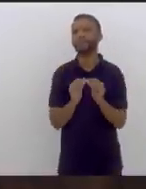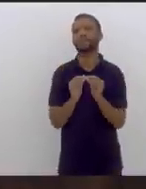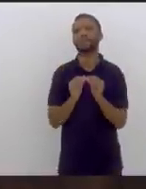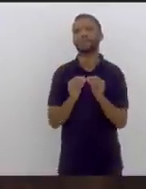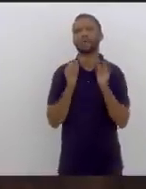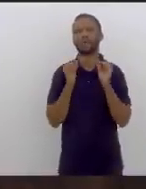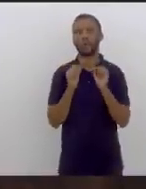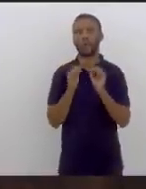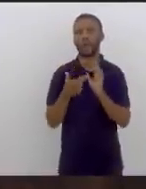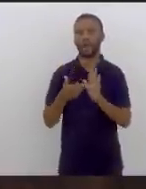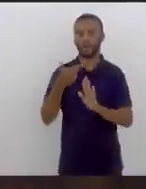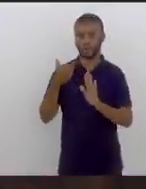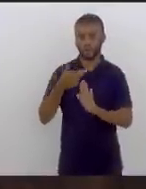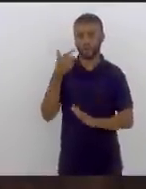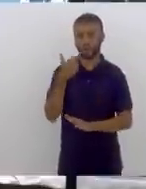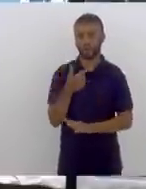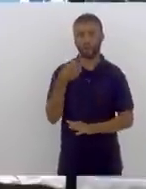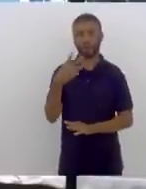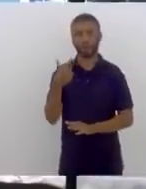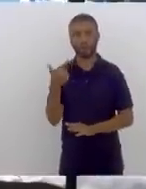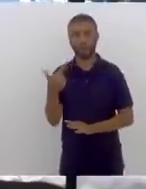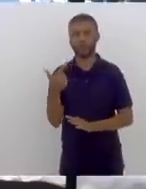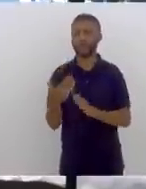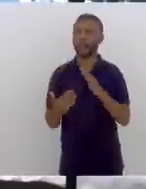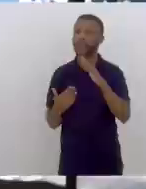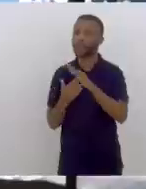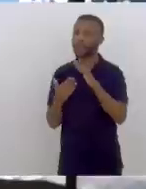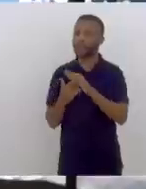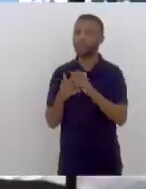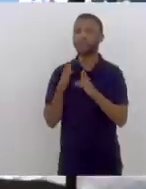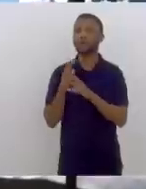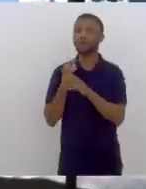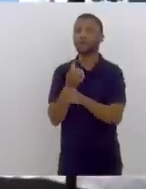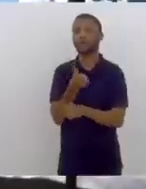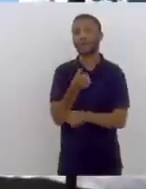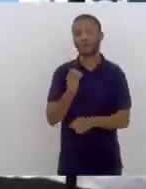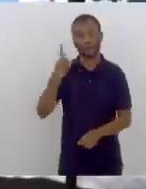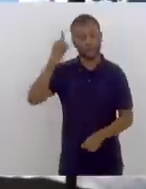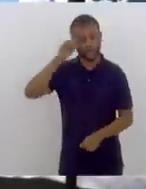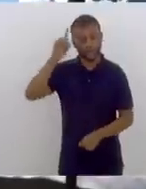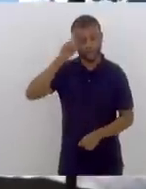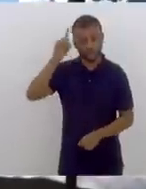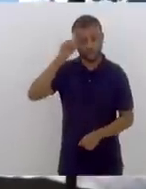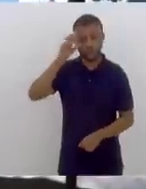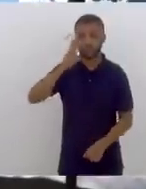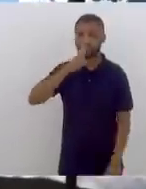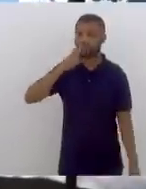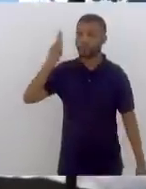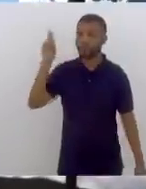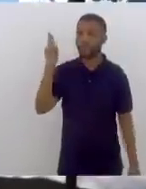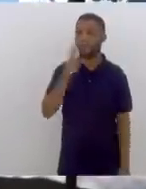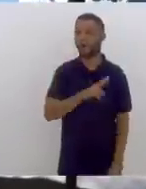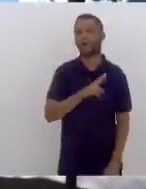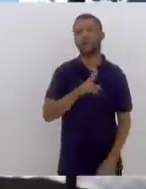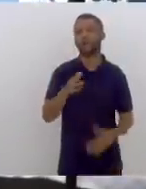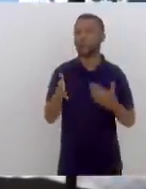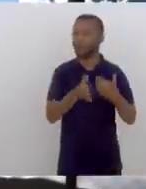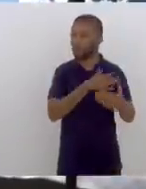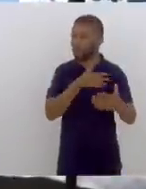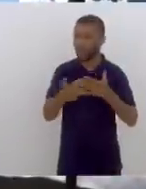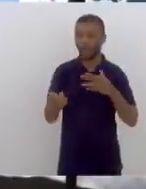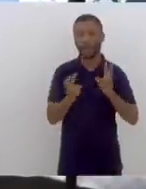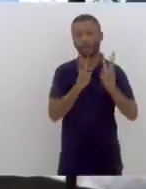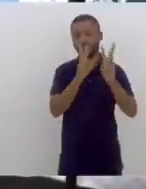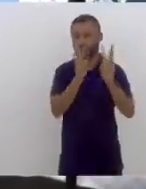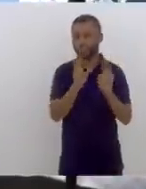a resolução 242 ela limita em 60 dias a resposta sobre qualquer um